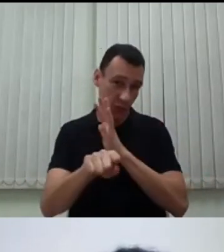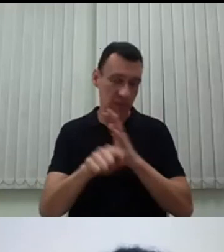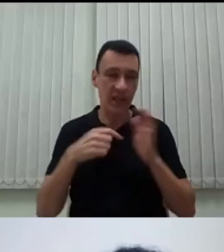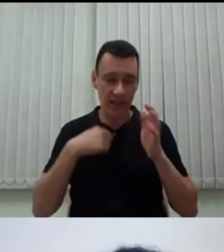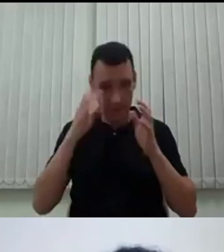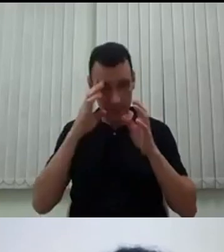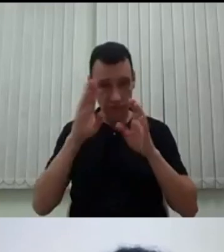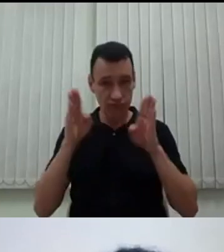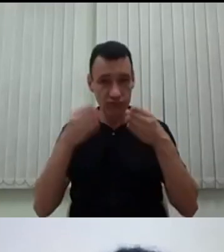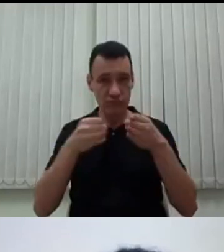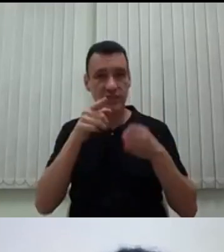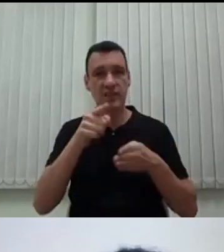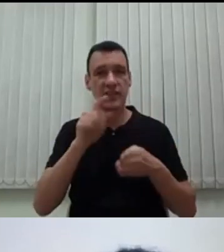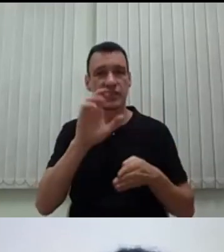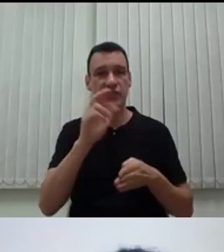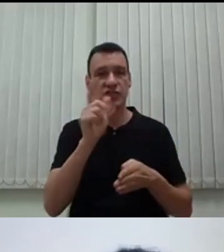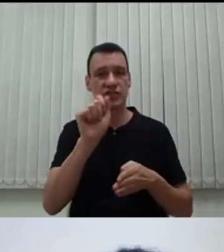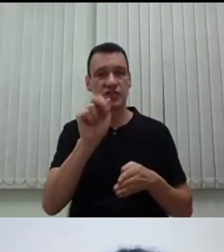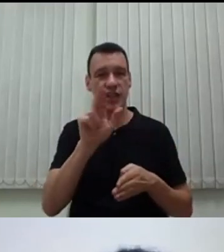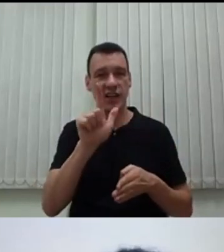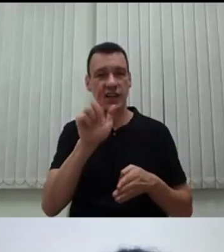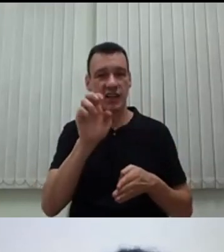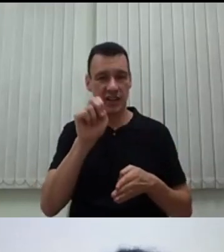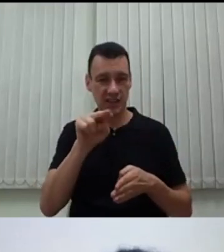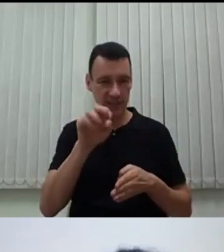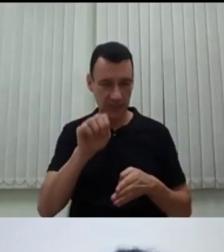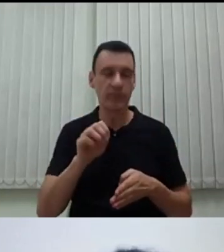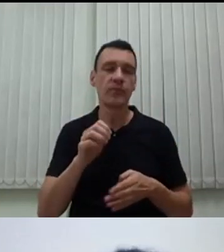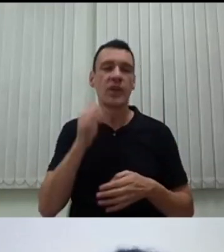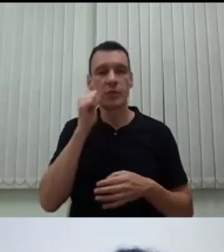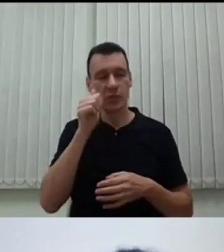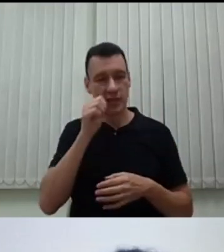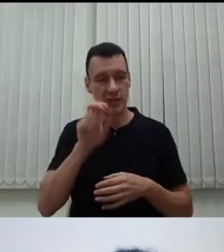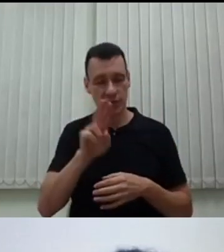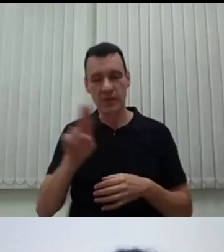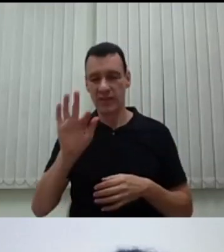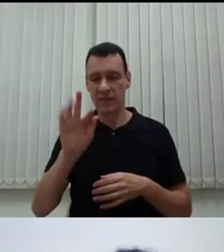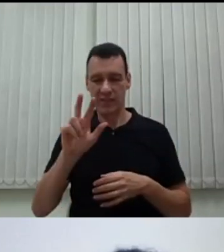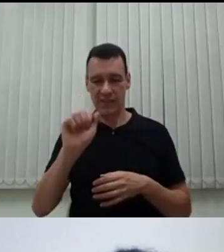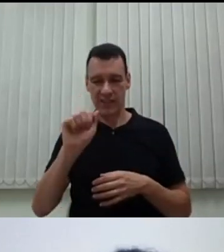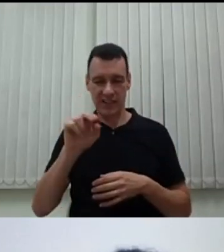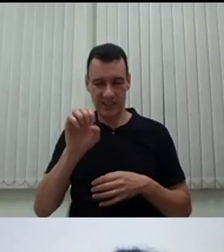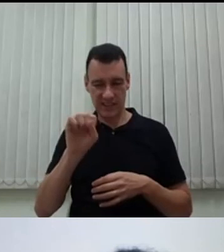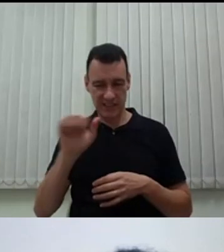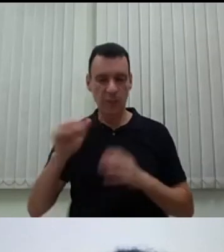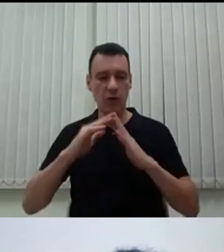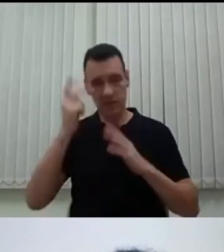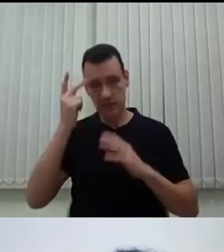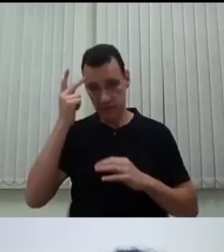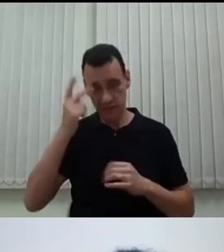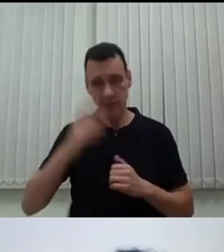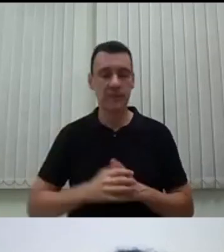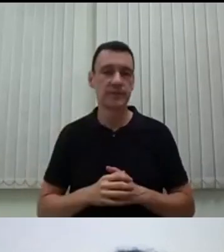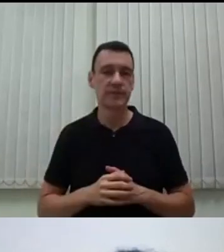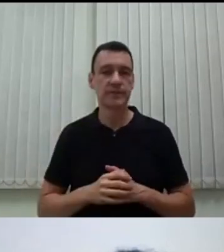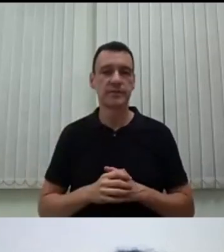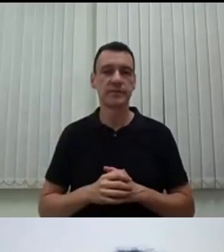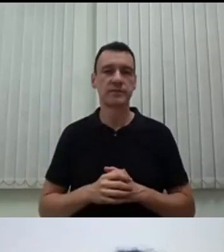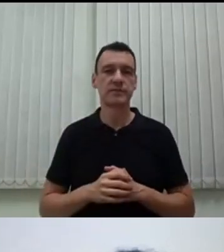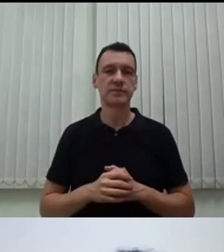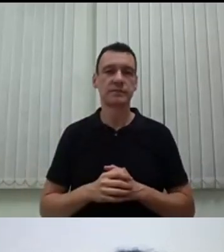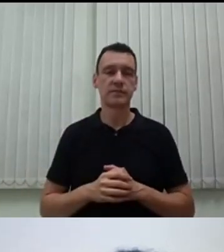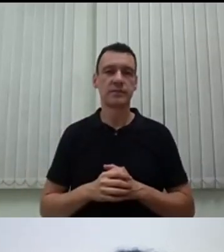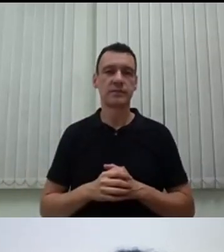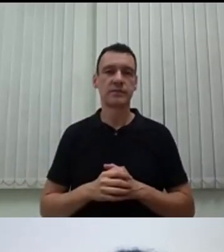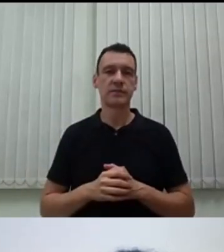direcionar a você. É a Vanessa Silva, do município de São Paulo. Ela diz o seguinte: hoje recebi